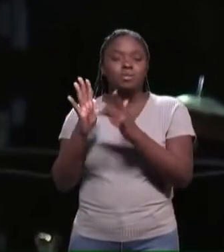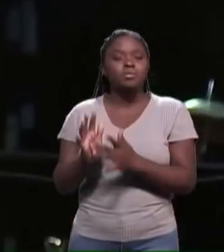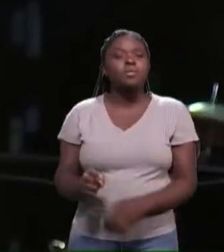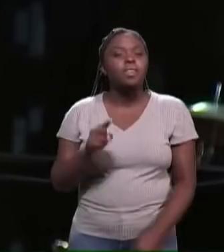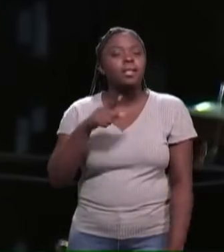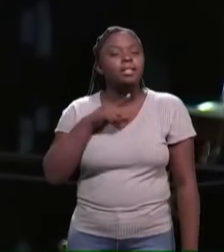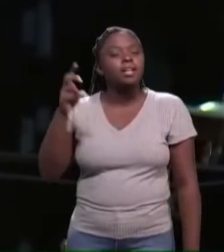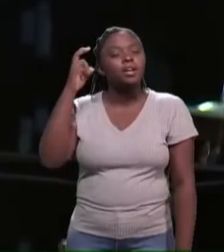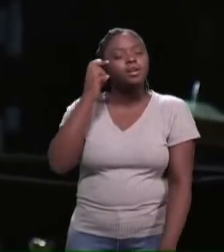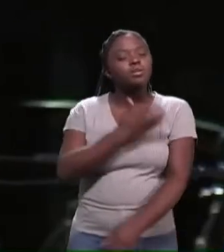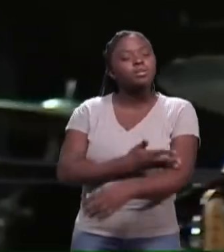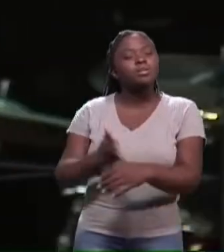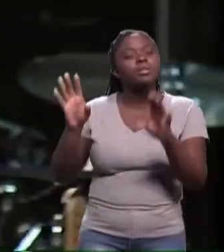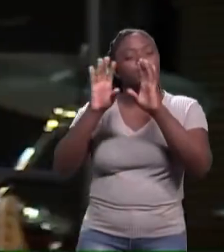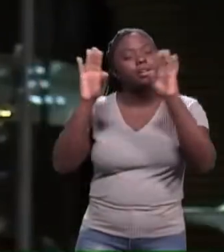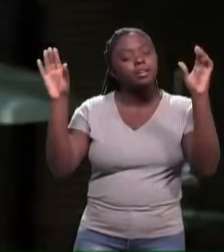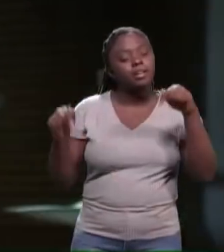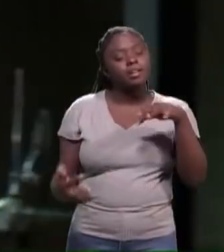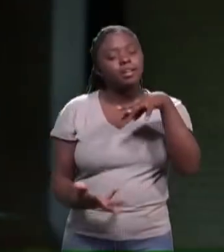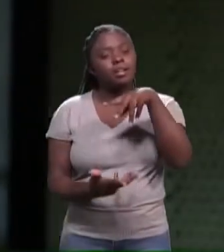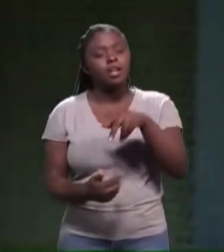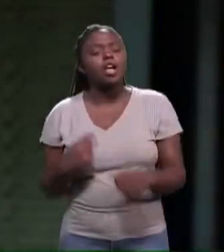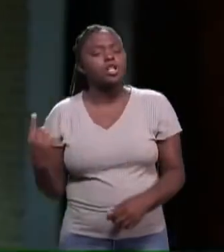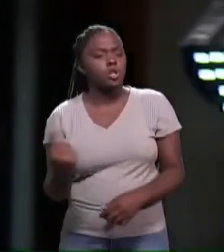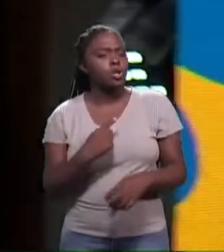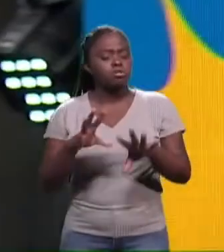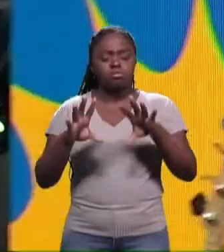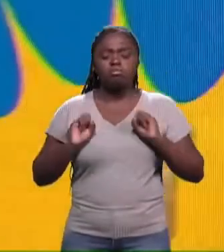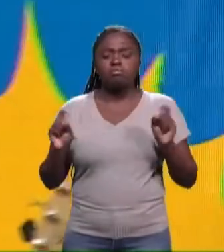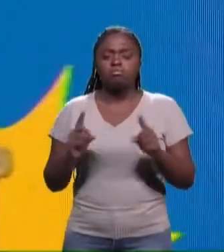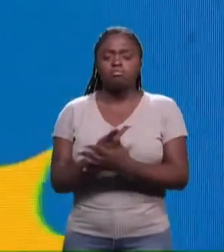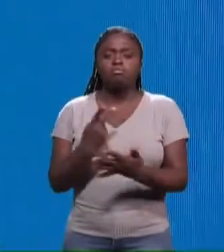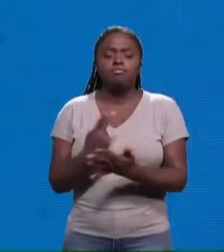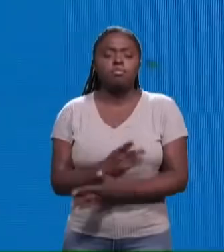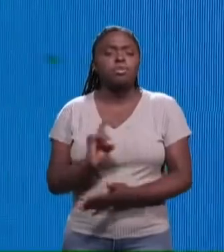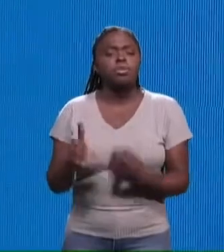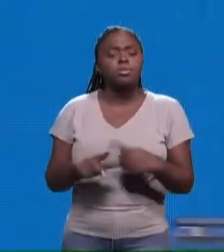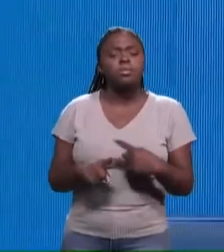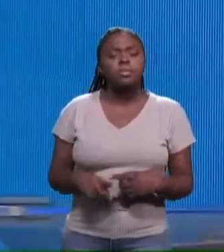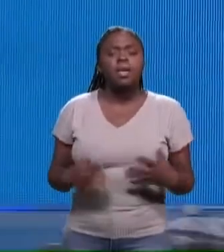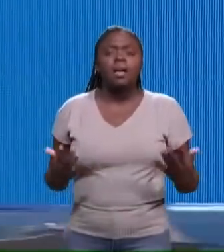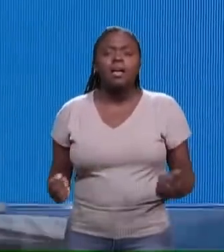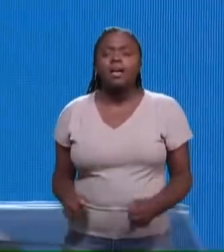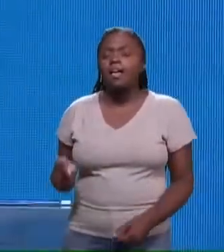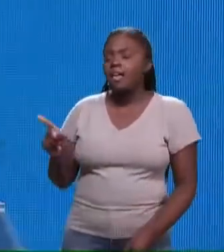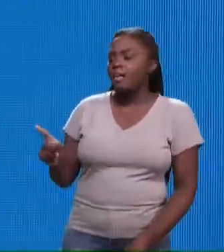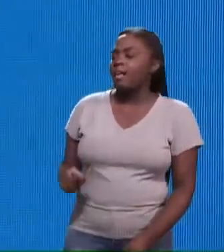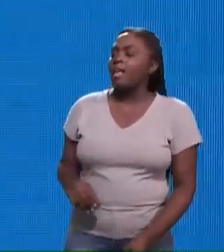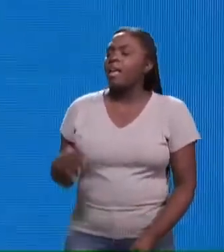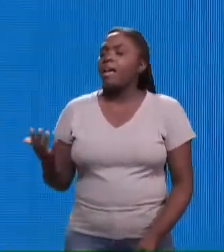Você tem a cultura do céu na terra. Nós não vamos aceitar o que é errado só porque, ai, é fulano de tal,